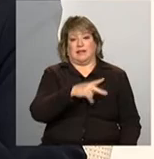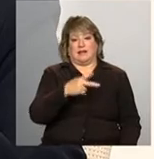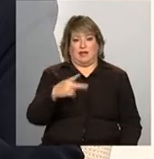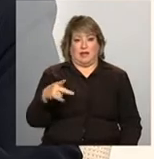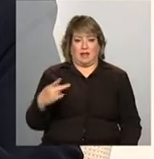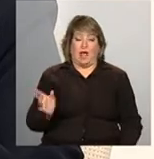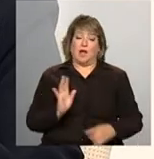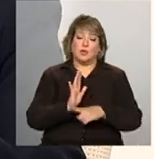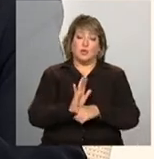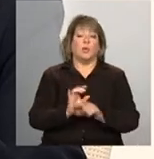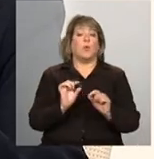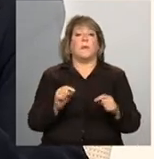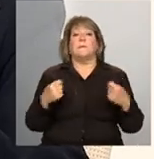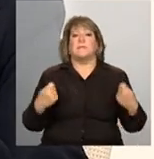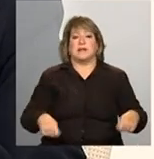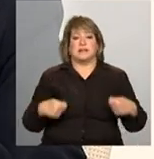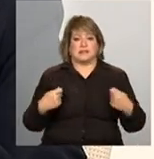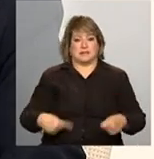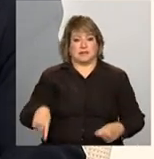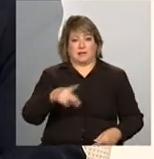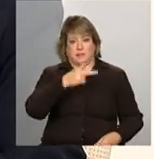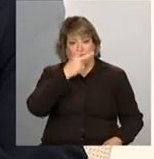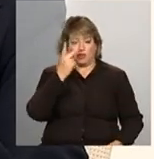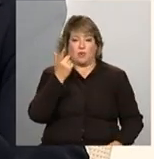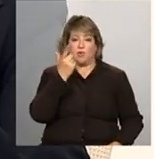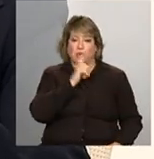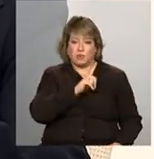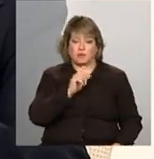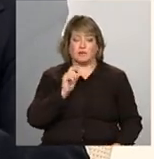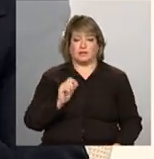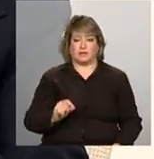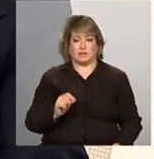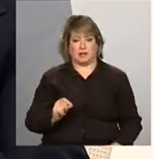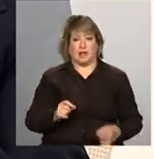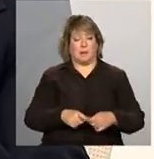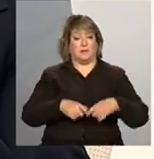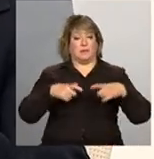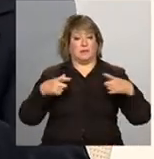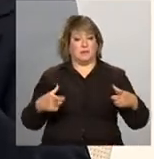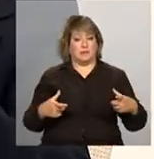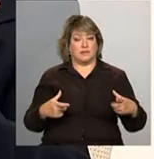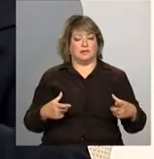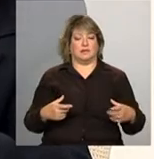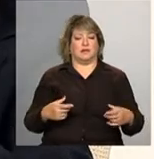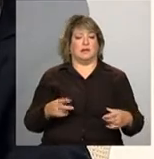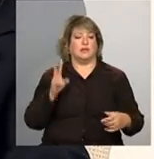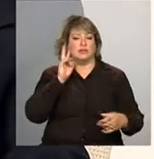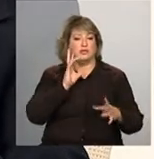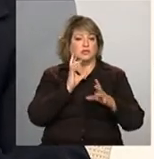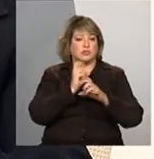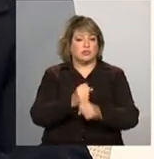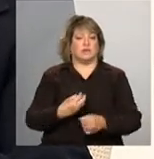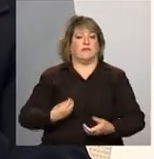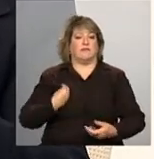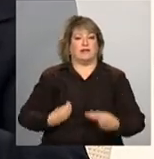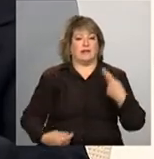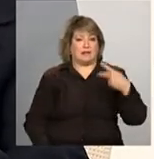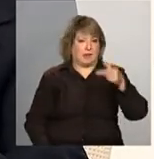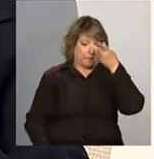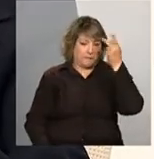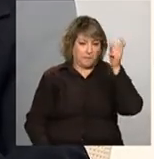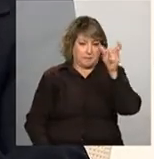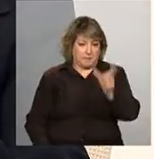apoios necessários para que essas pessoas possam ampliar o seu protagonismo, para que elas possam